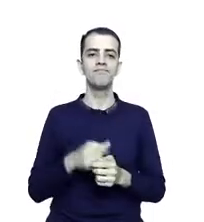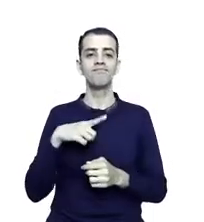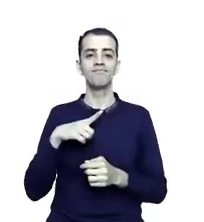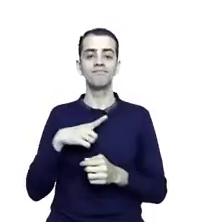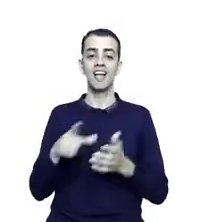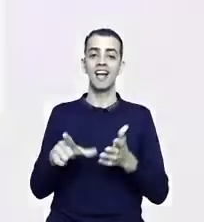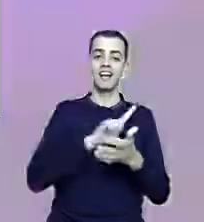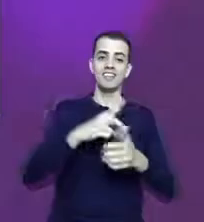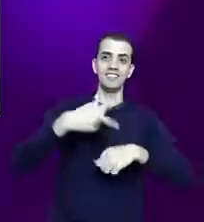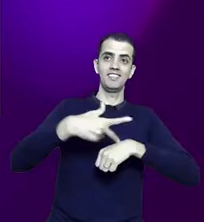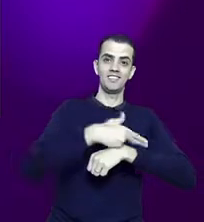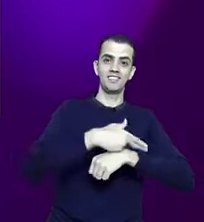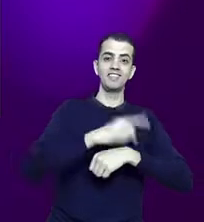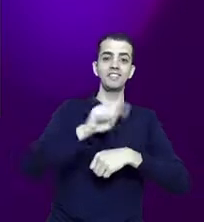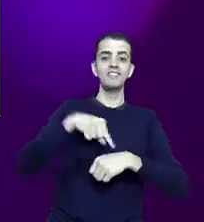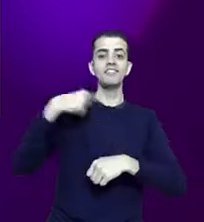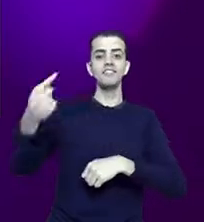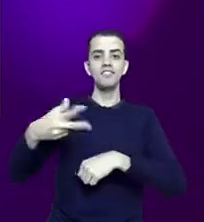pré-operatório, né, aquele